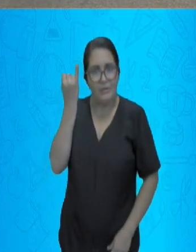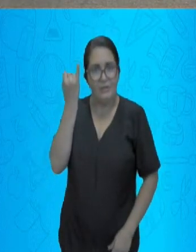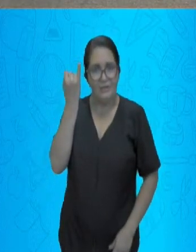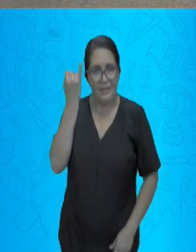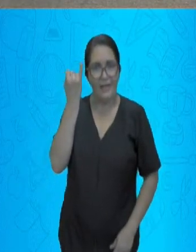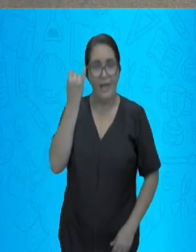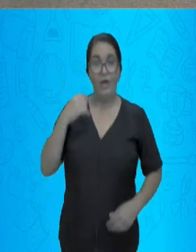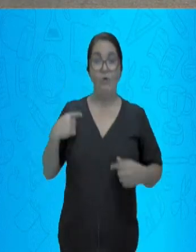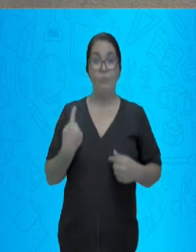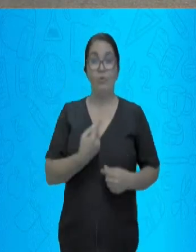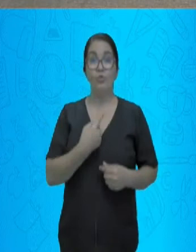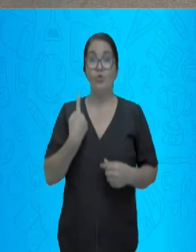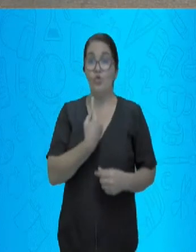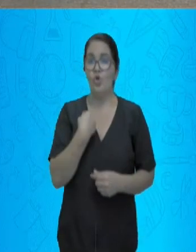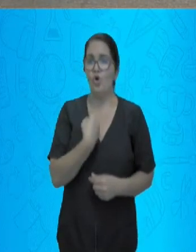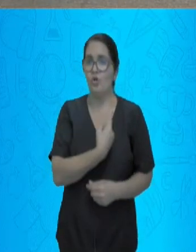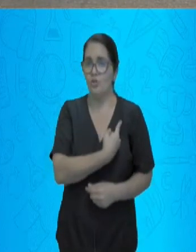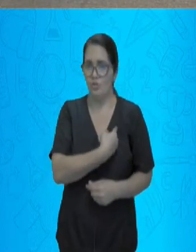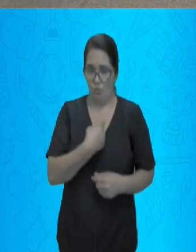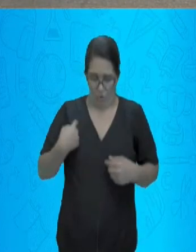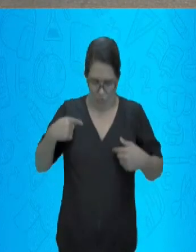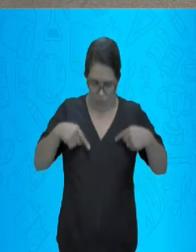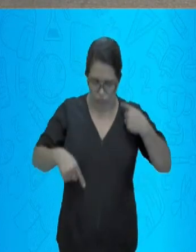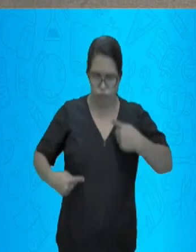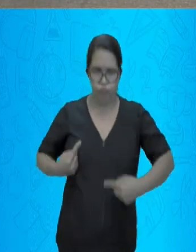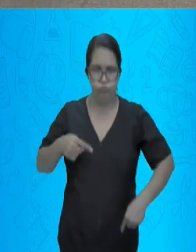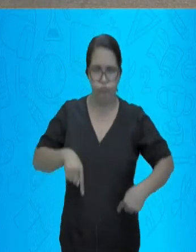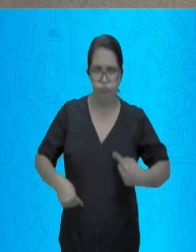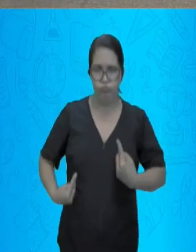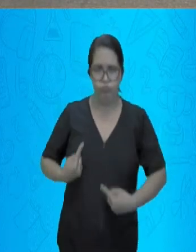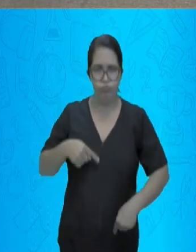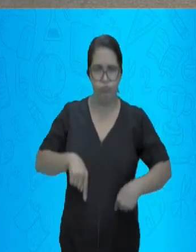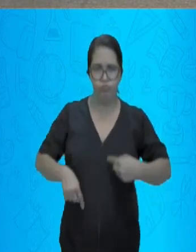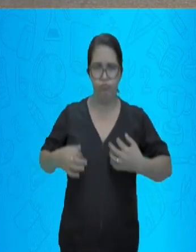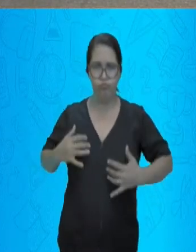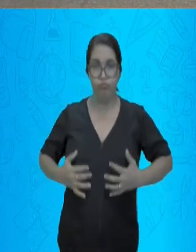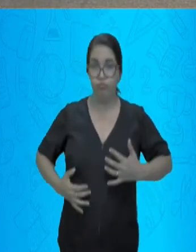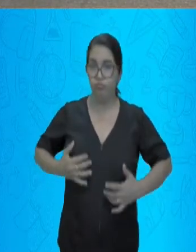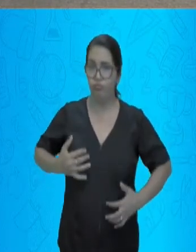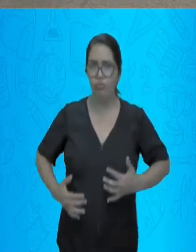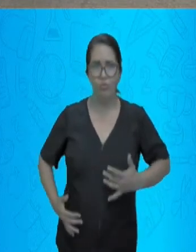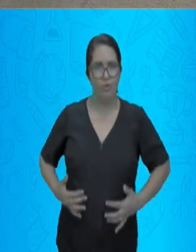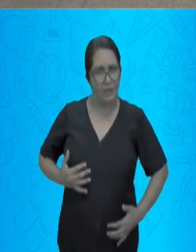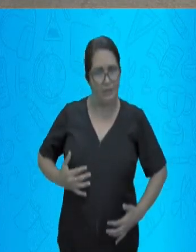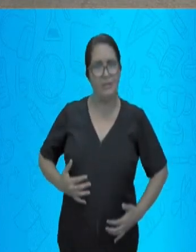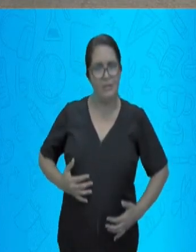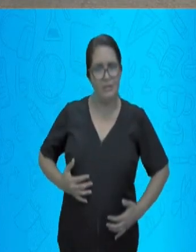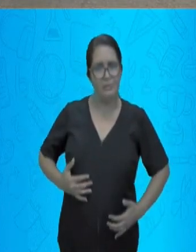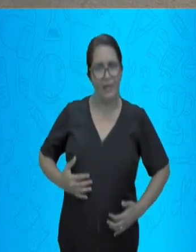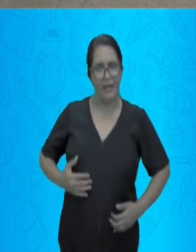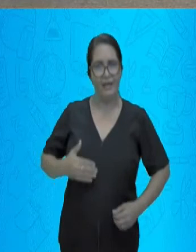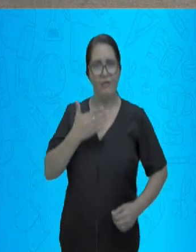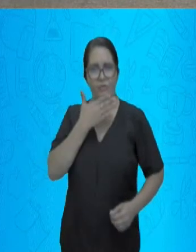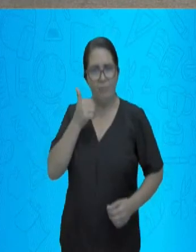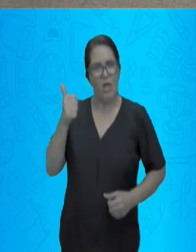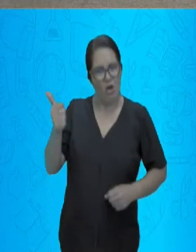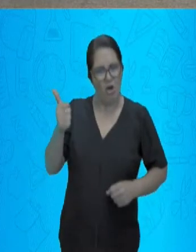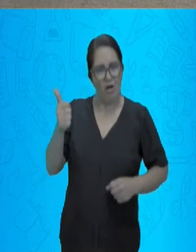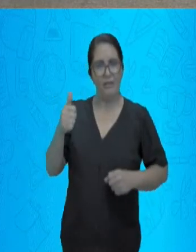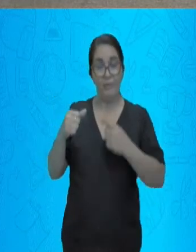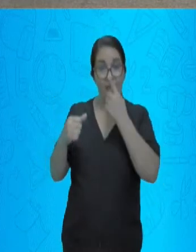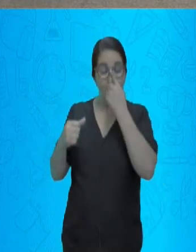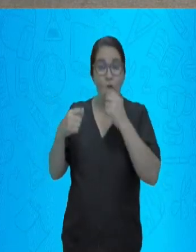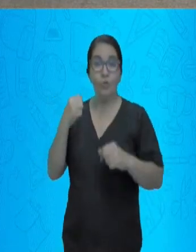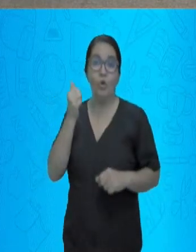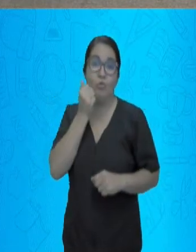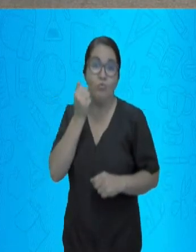gente entra com o cálcio, é substância química presente nos nossos ossos.